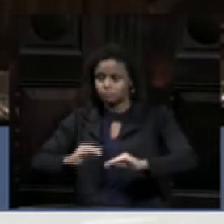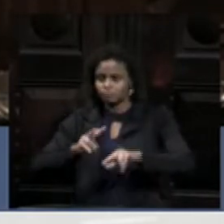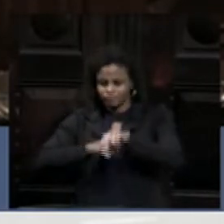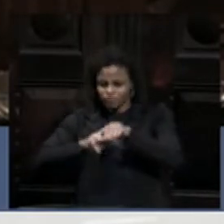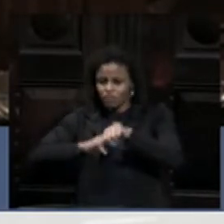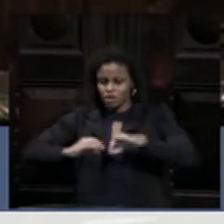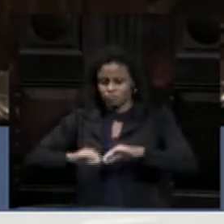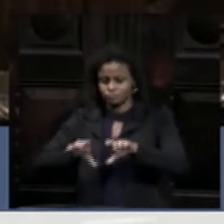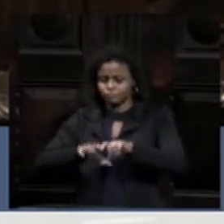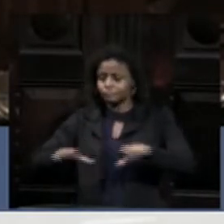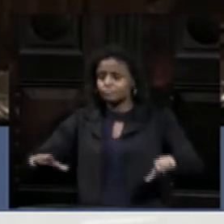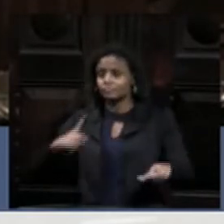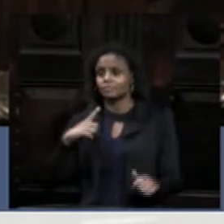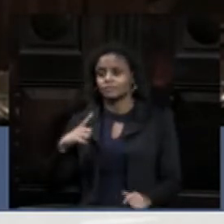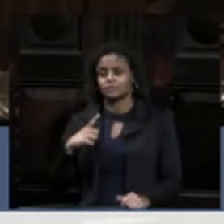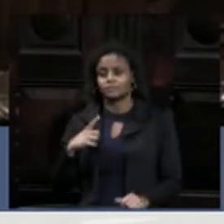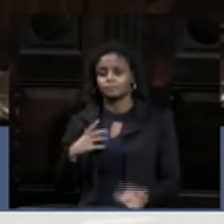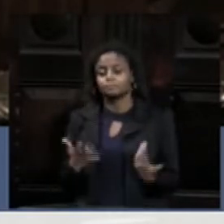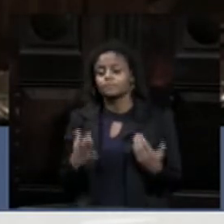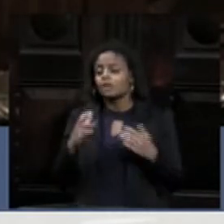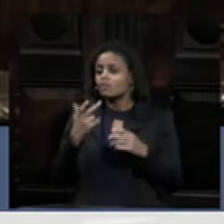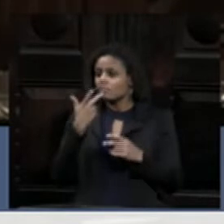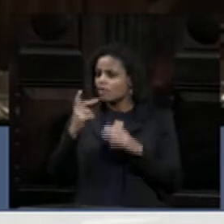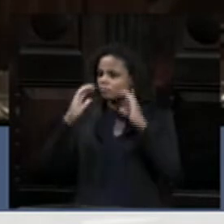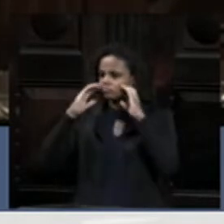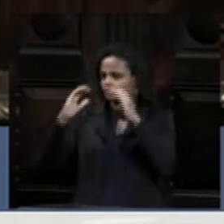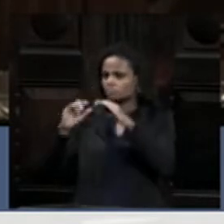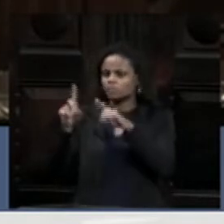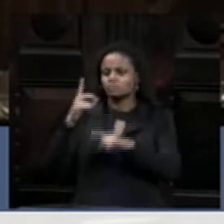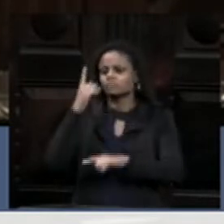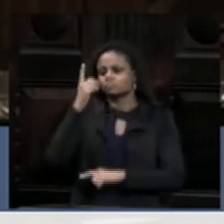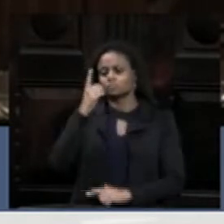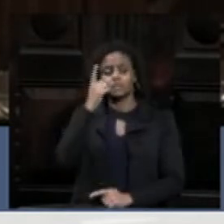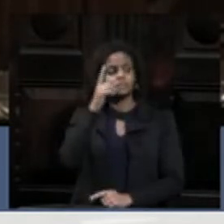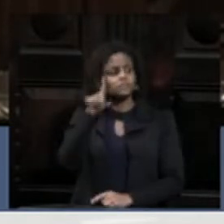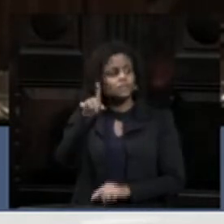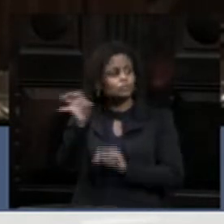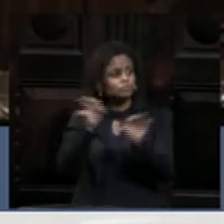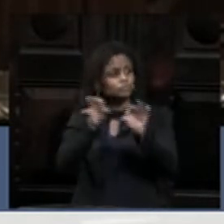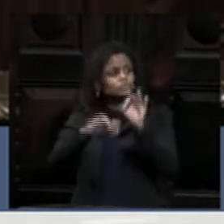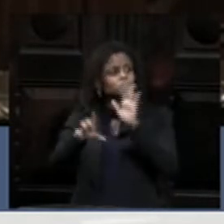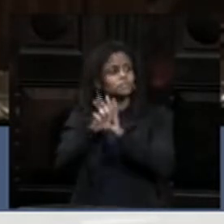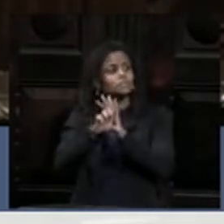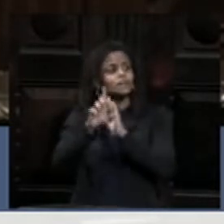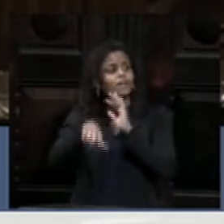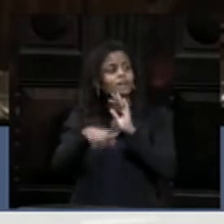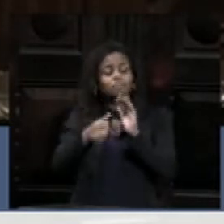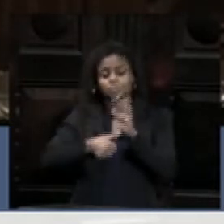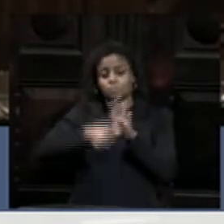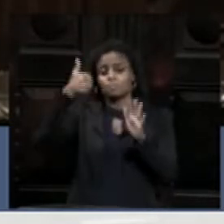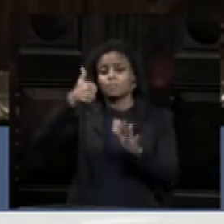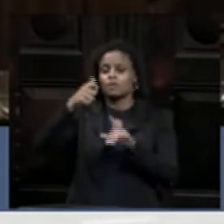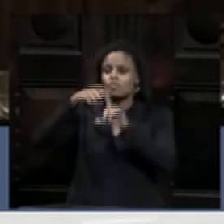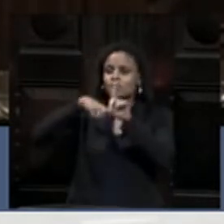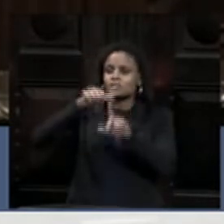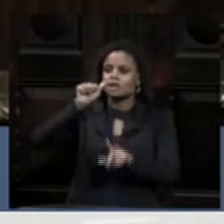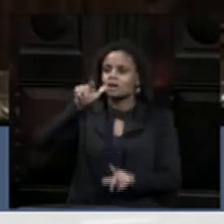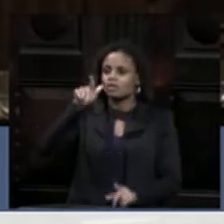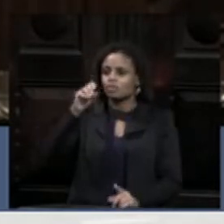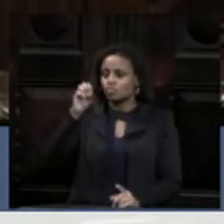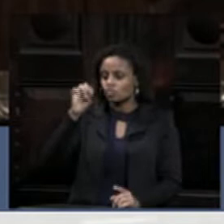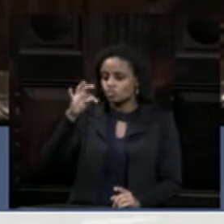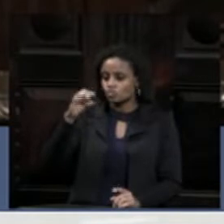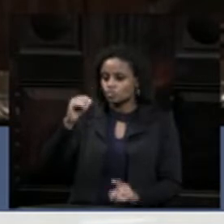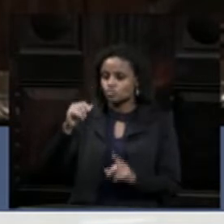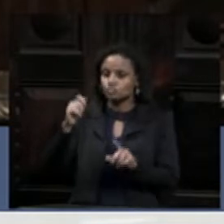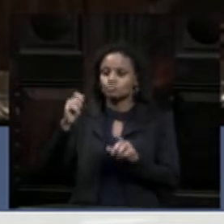respeitosa à deputada Zeidan e ao presidente deputado André Siciliano, esse projeto é de 1º de agosto de 2018. É